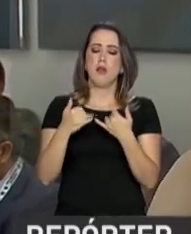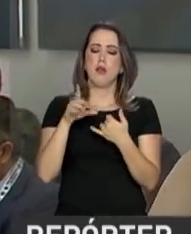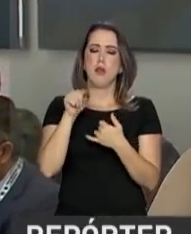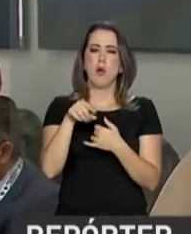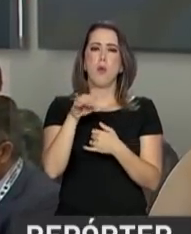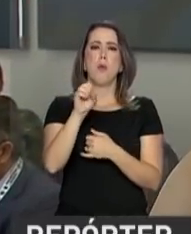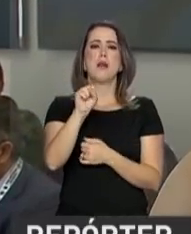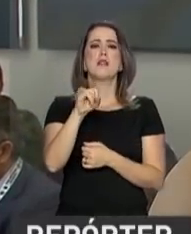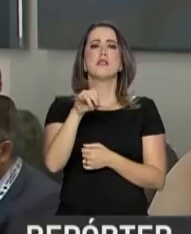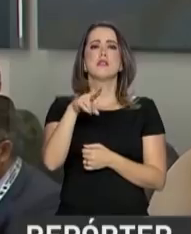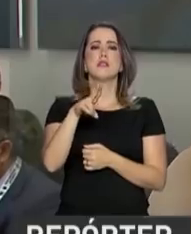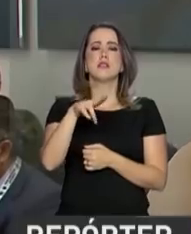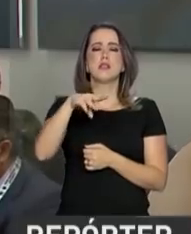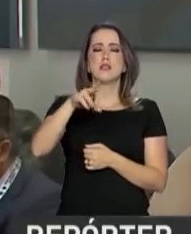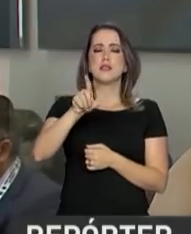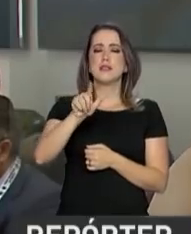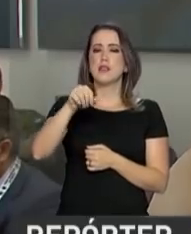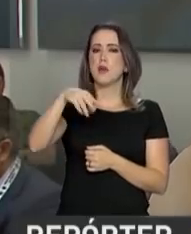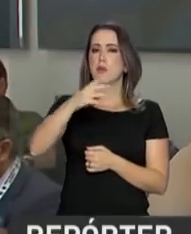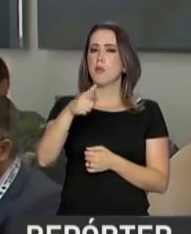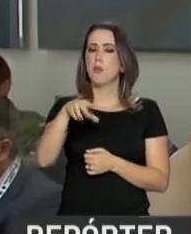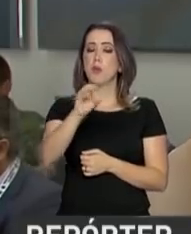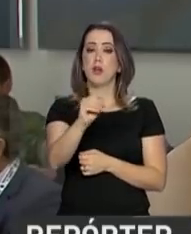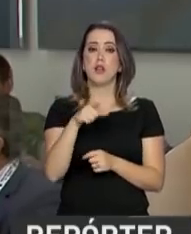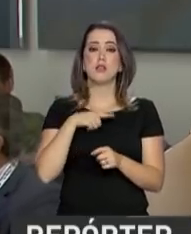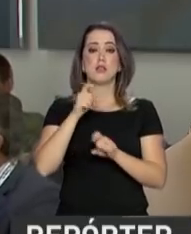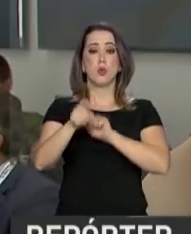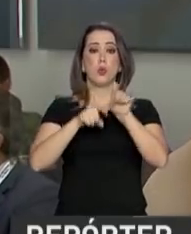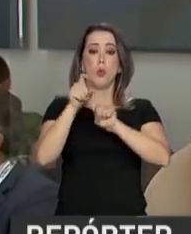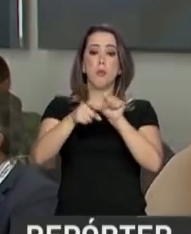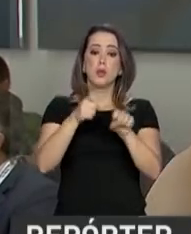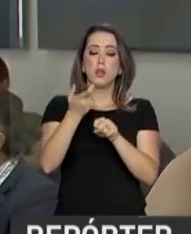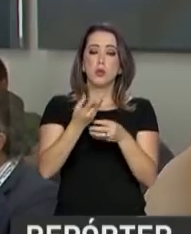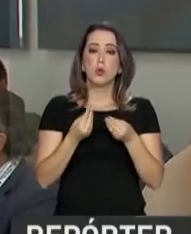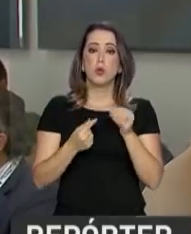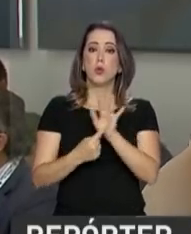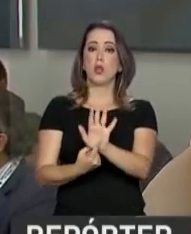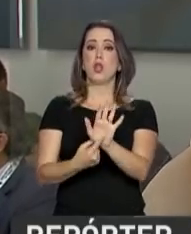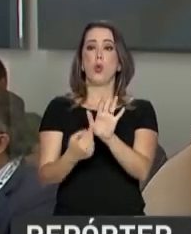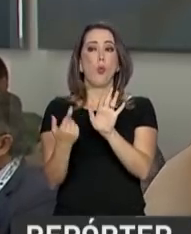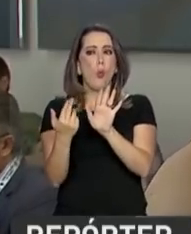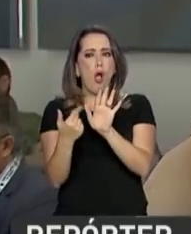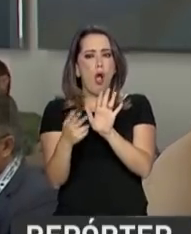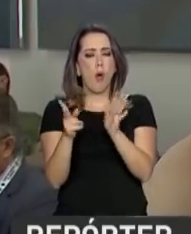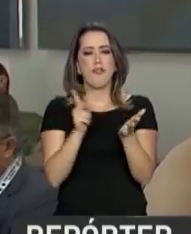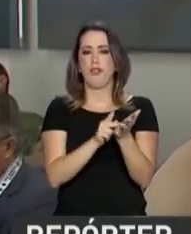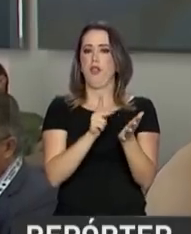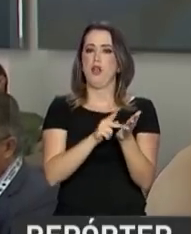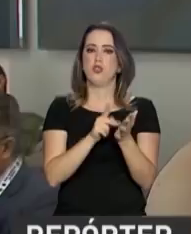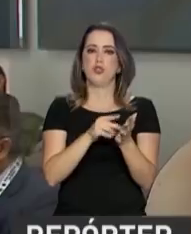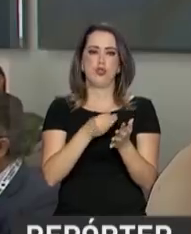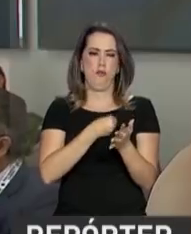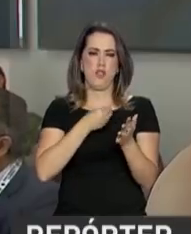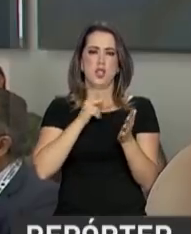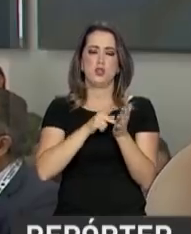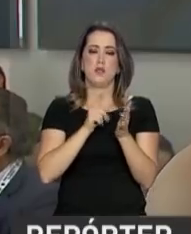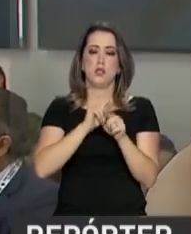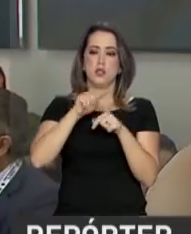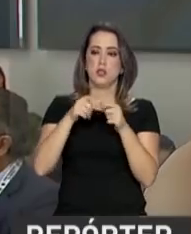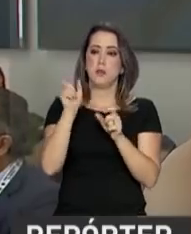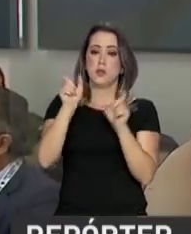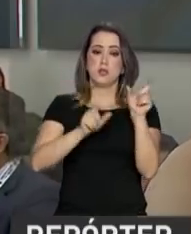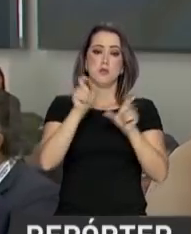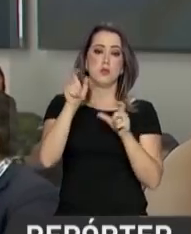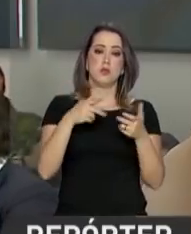simulação que está baseada num programa software computarizado que imita a realidade e depois temos as pessoas que vão